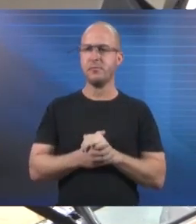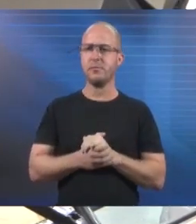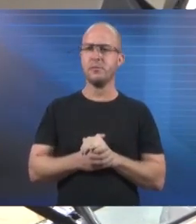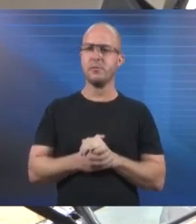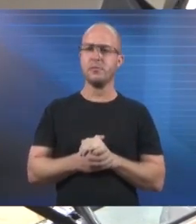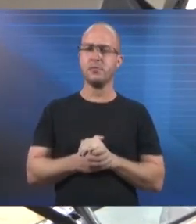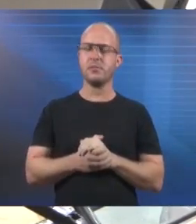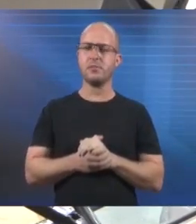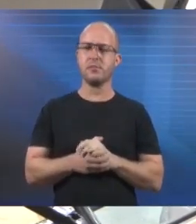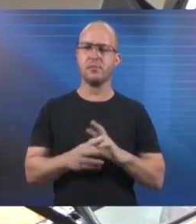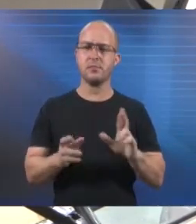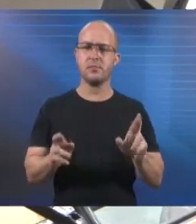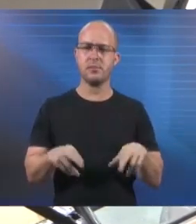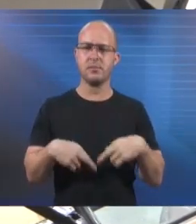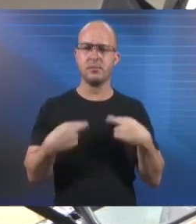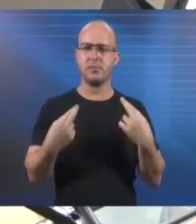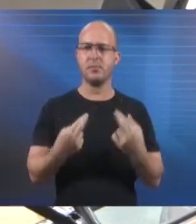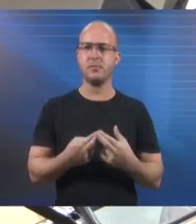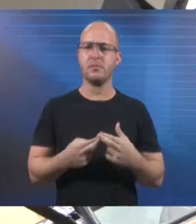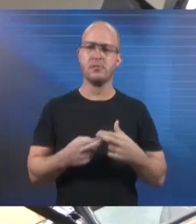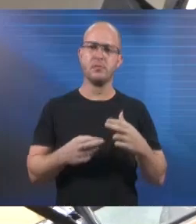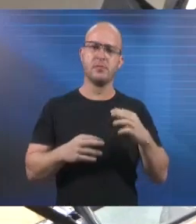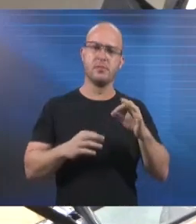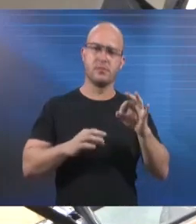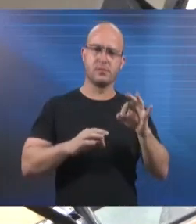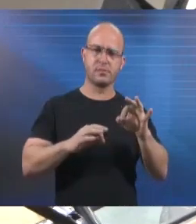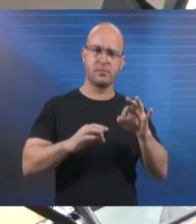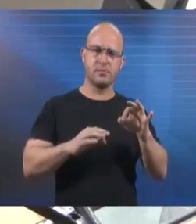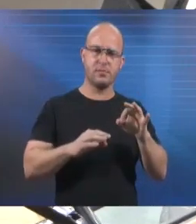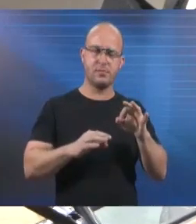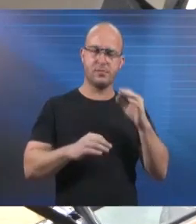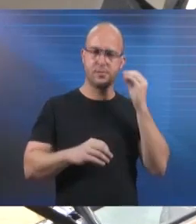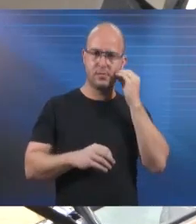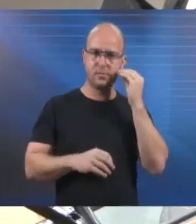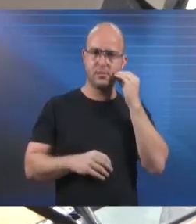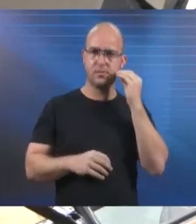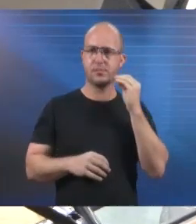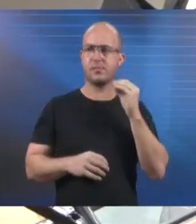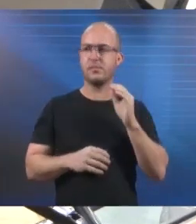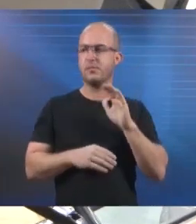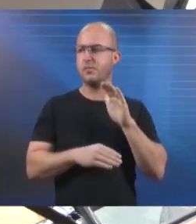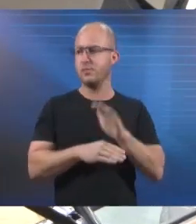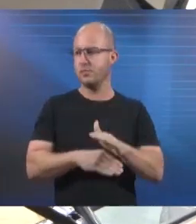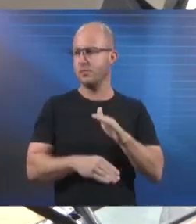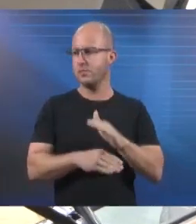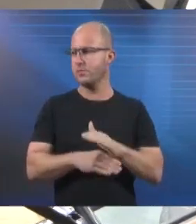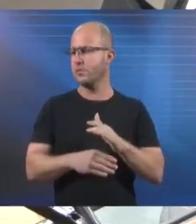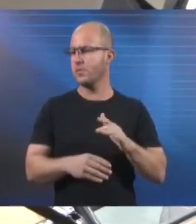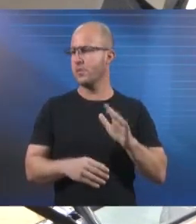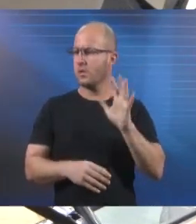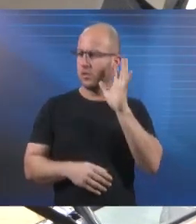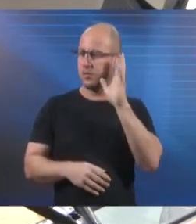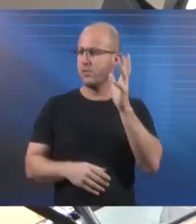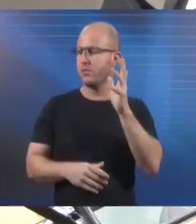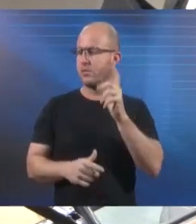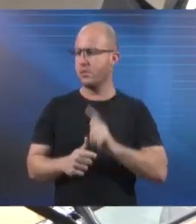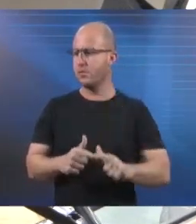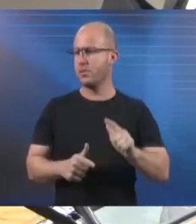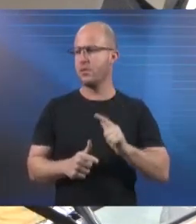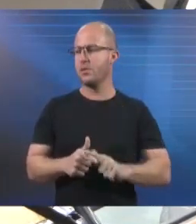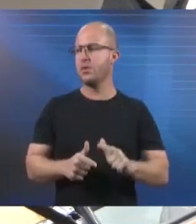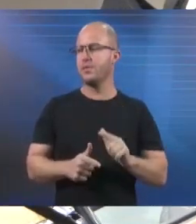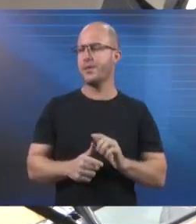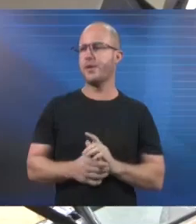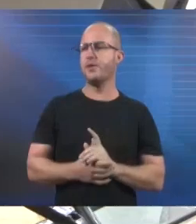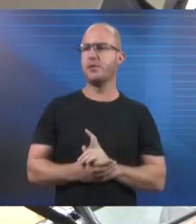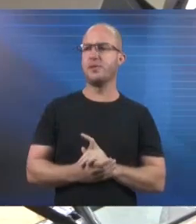vamos fazer uma reunião vamos encontrar os caminhos vamos a audar Vamos tentar ajudar a solucionar o problema porque ninguém